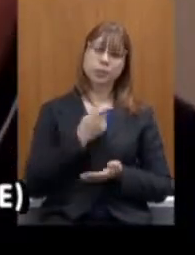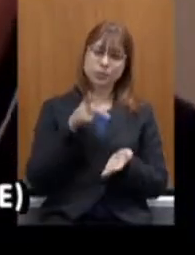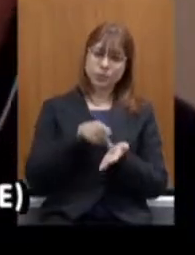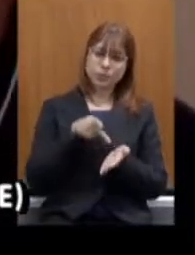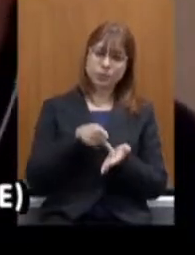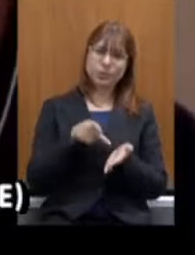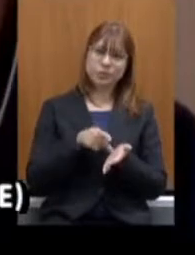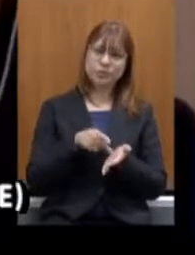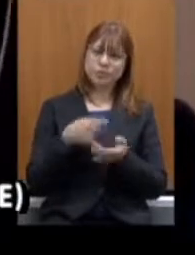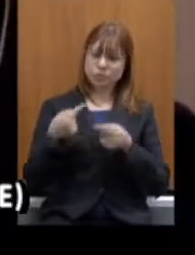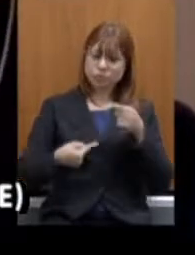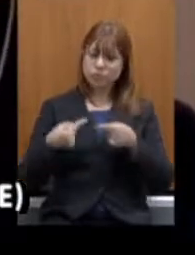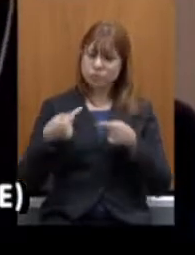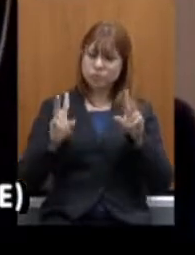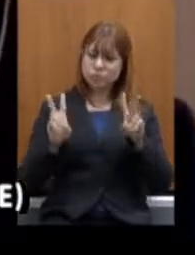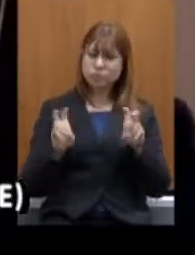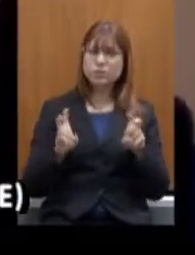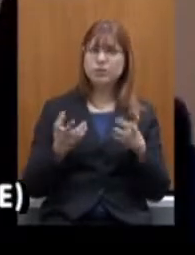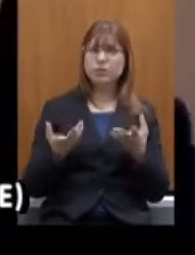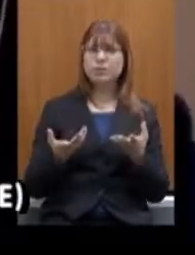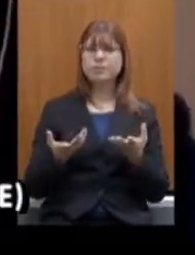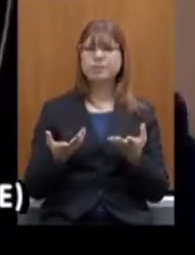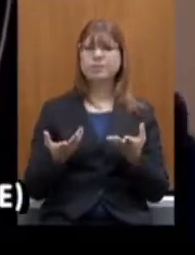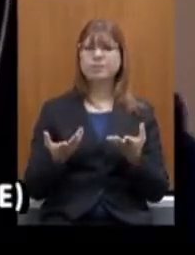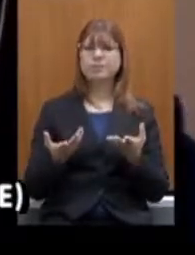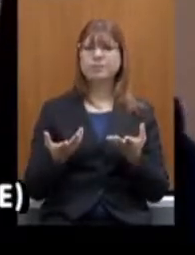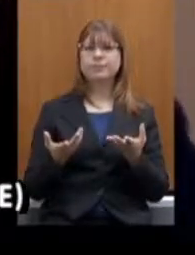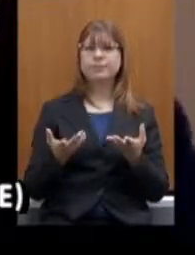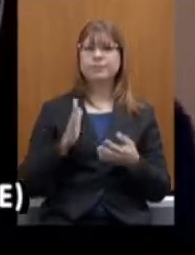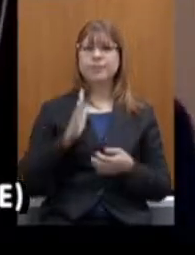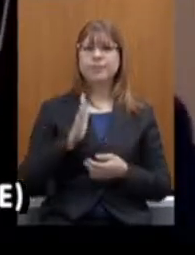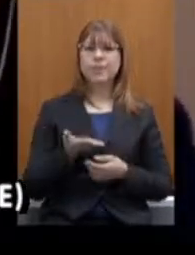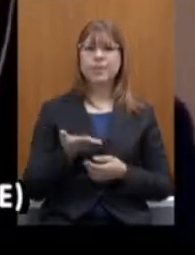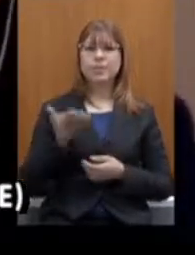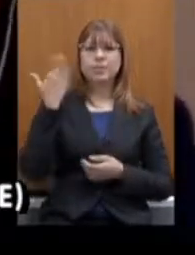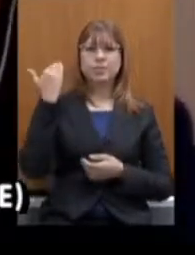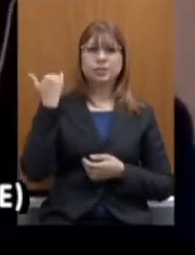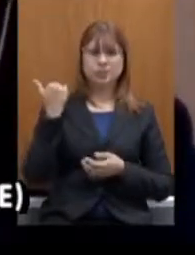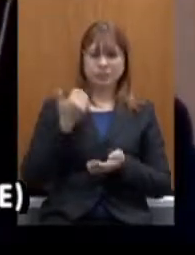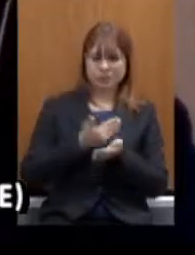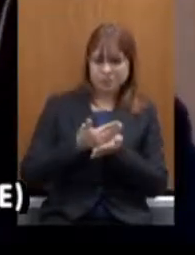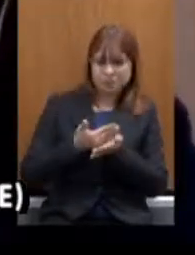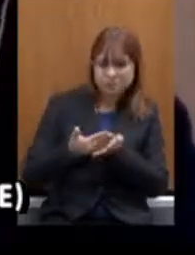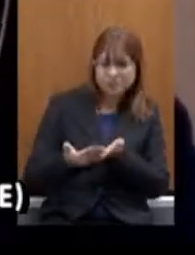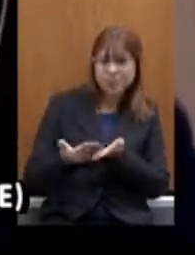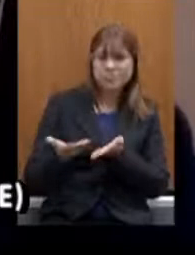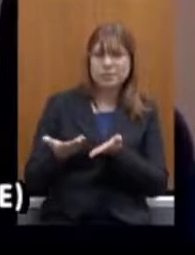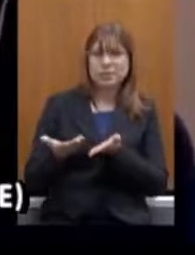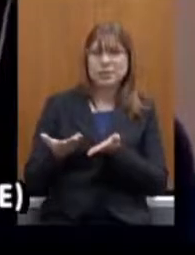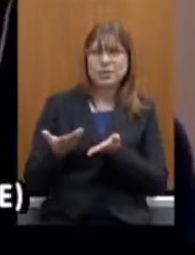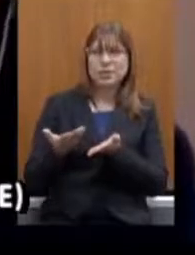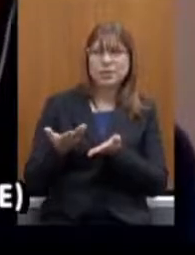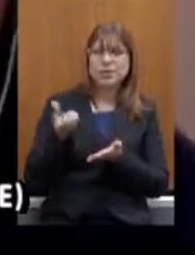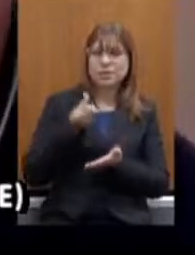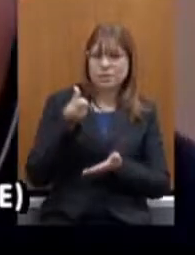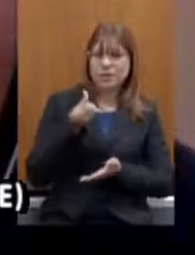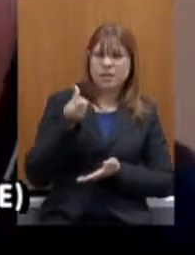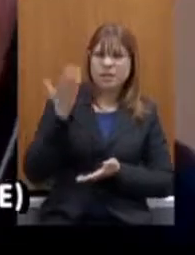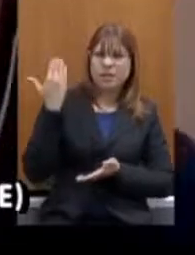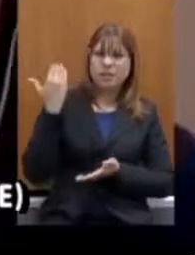de macedo um assunto ciência desde do início sobre a situação da entrega naquela sexta-feira